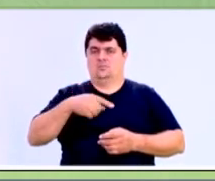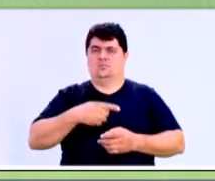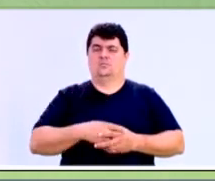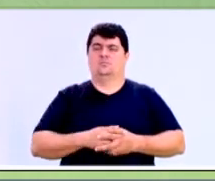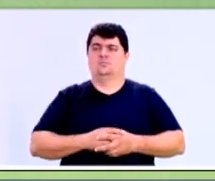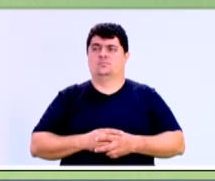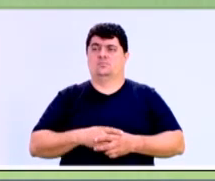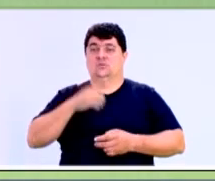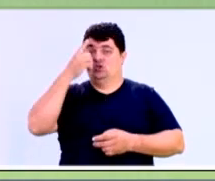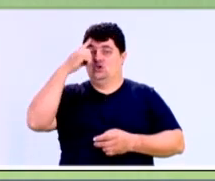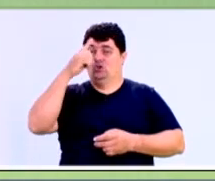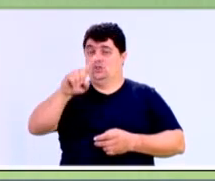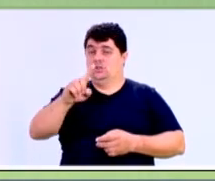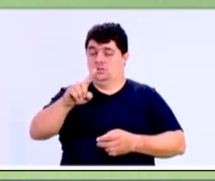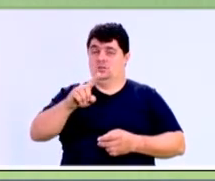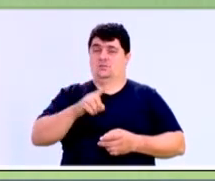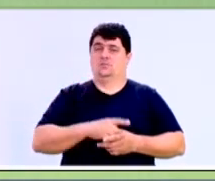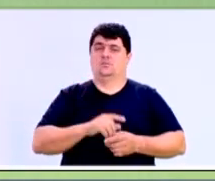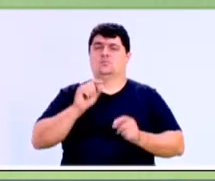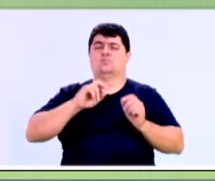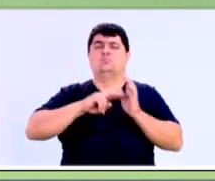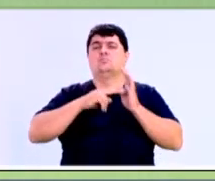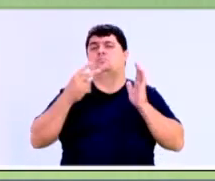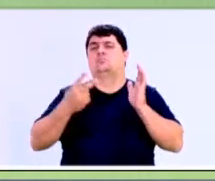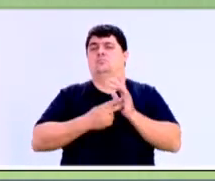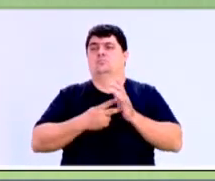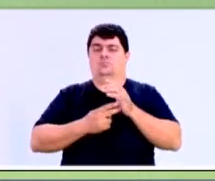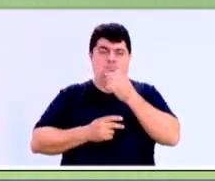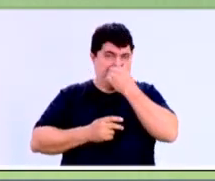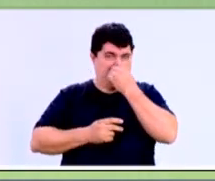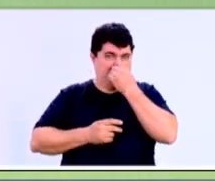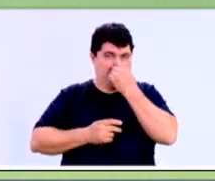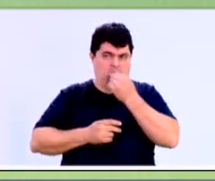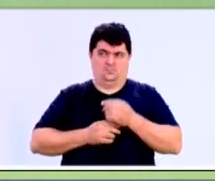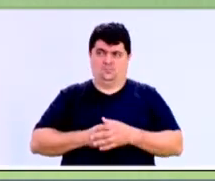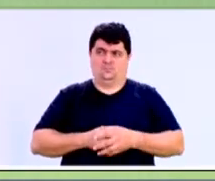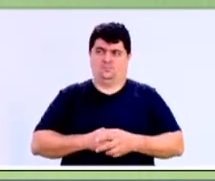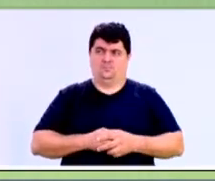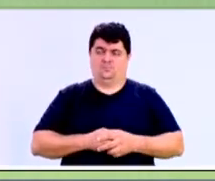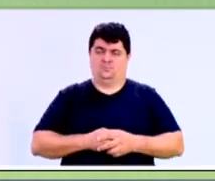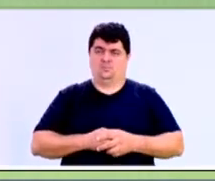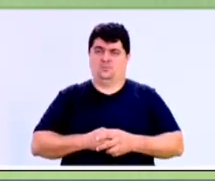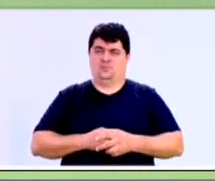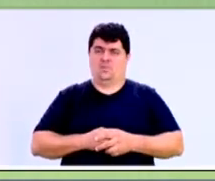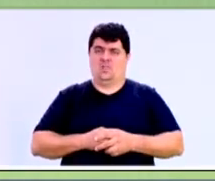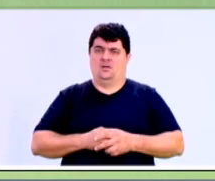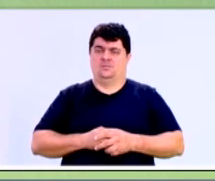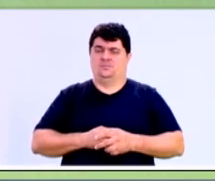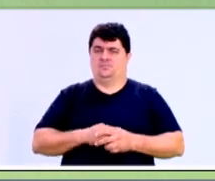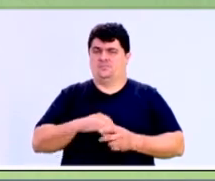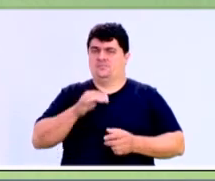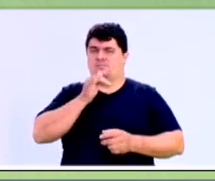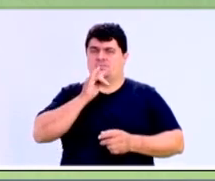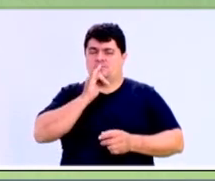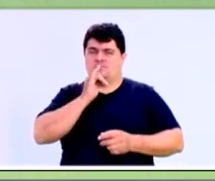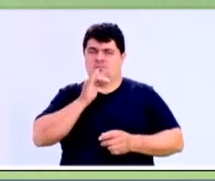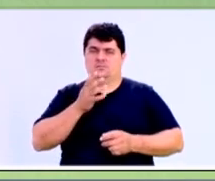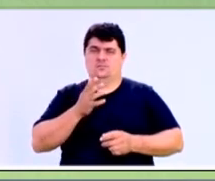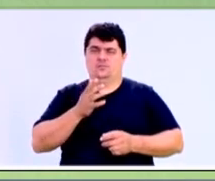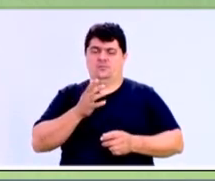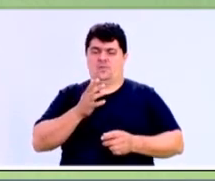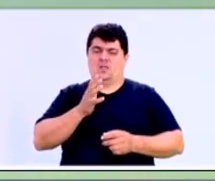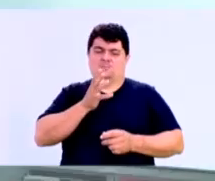43,94 dias. Correto? O que significa isso? Gente, olha só. O tempo que eu demoro